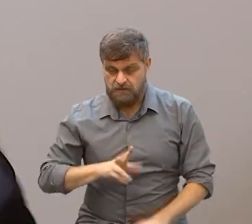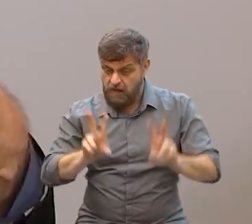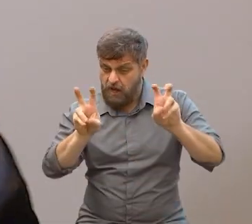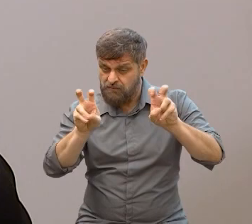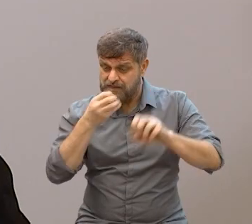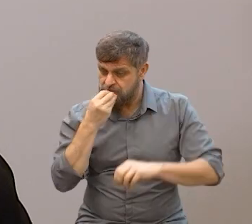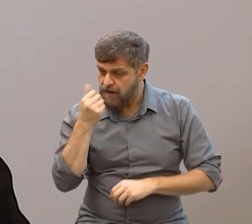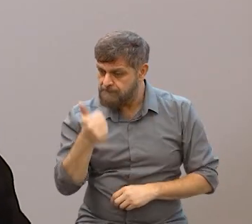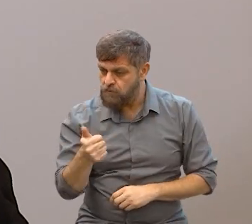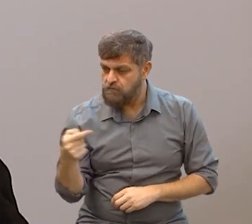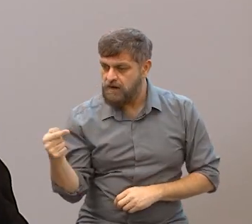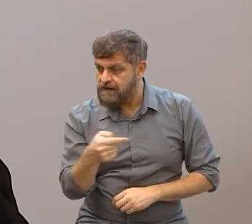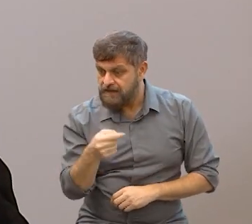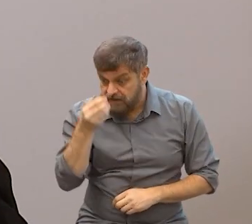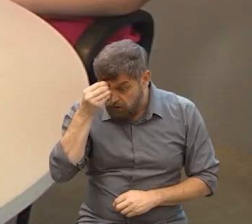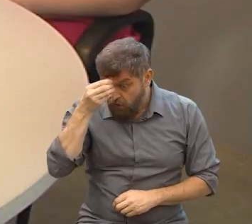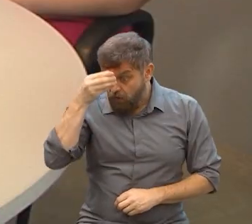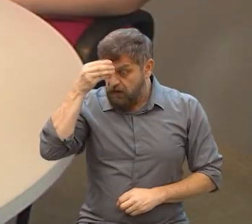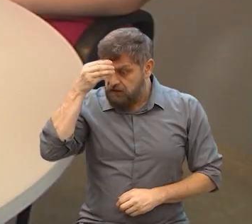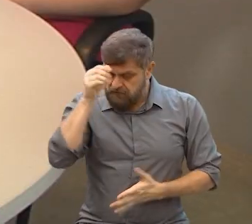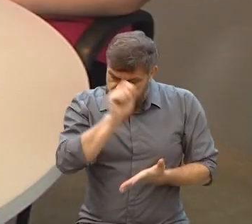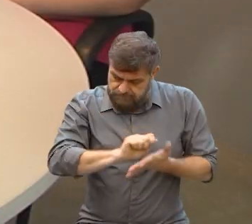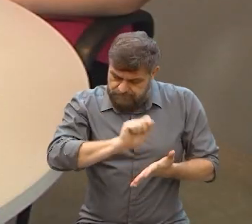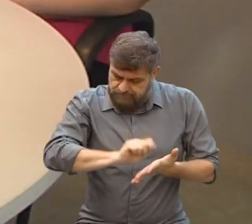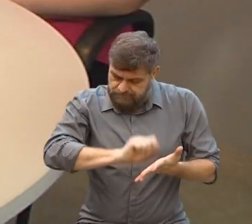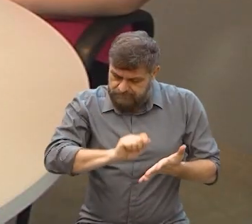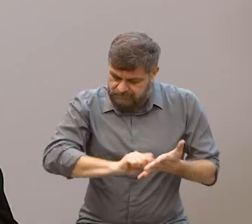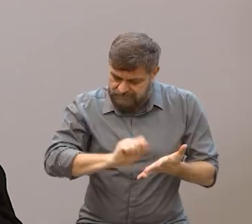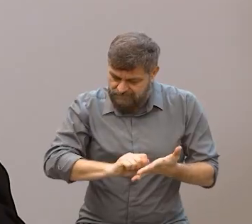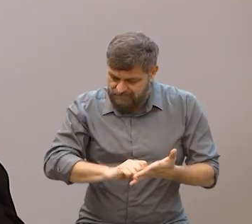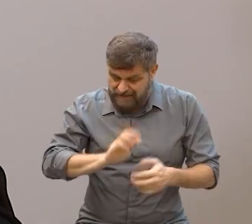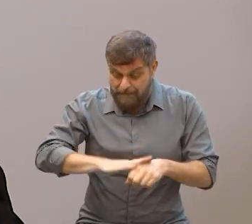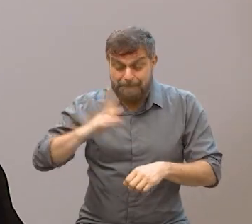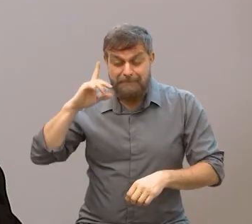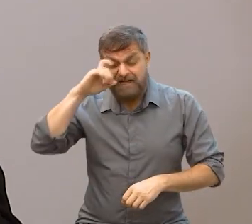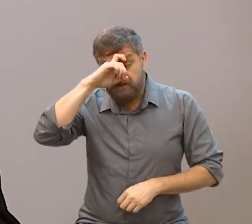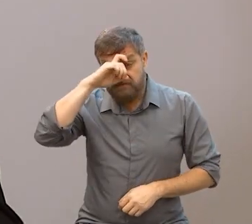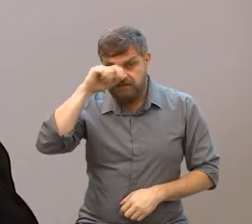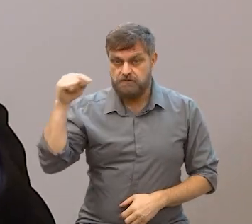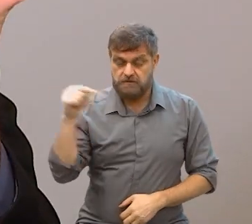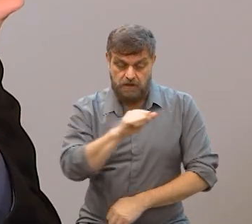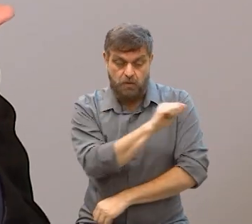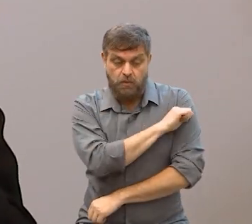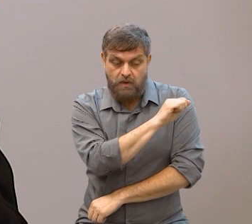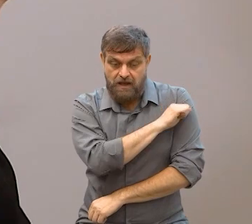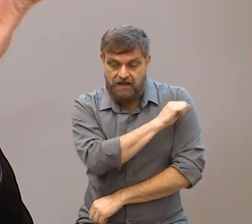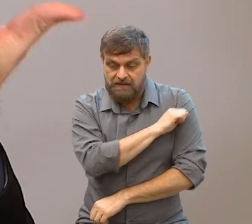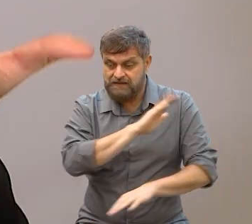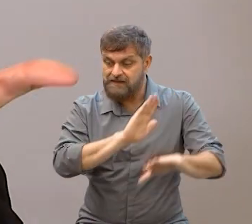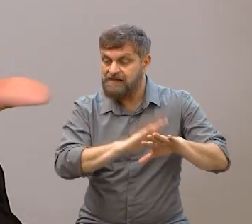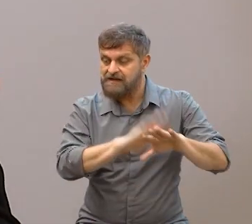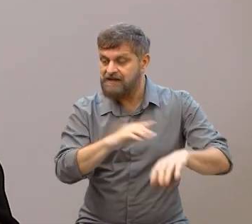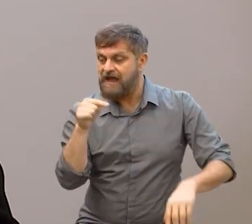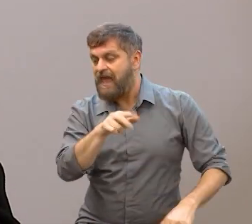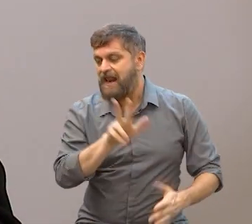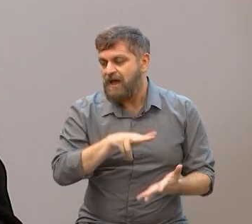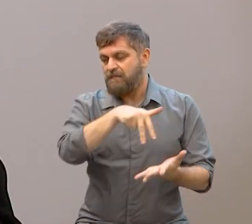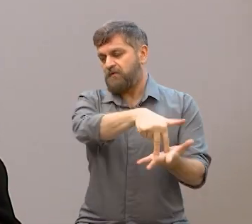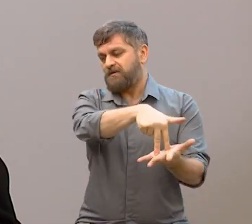questão, tem que mobilizar conhecimento. Talvez seja até mais difícil, né? Então, é interessantíssimo. E aí, mais ou menos como a Carol colocou pra